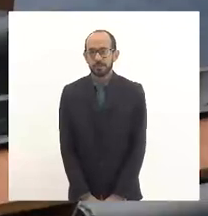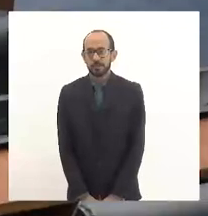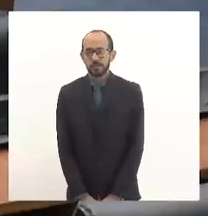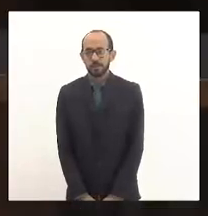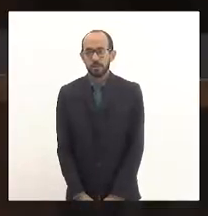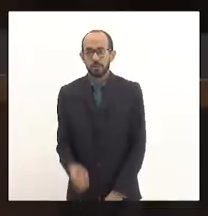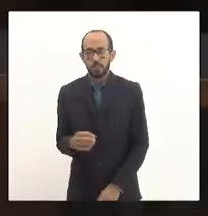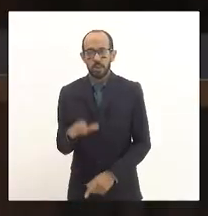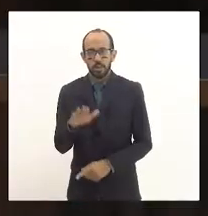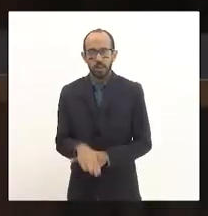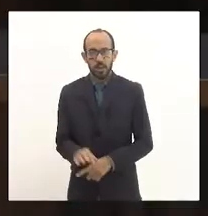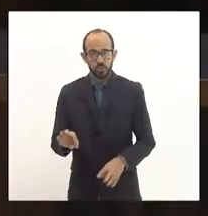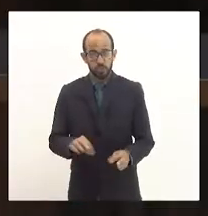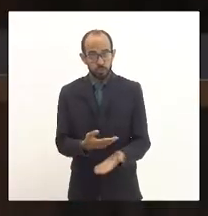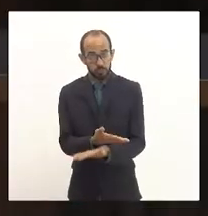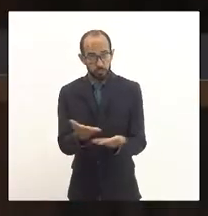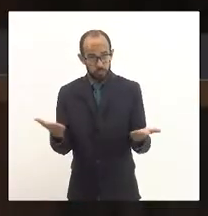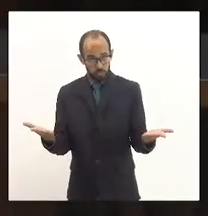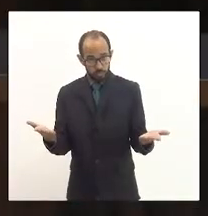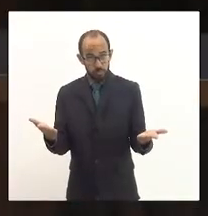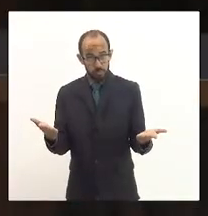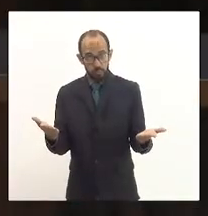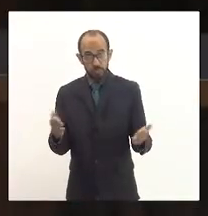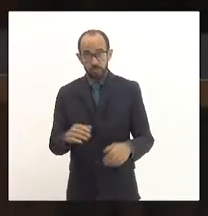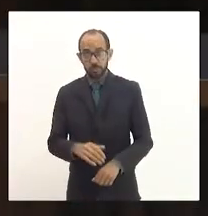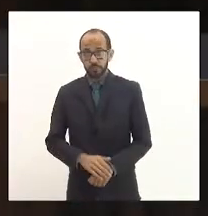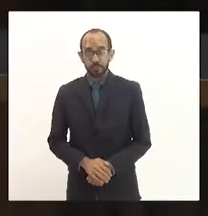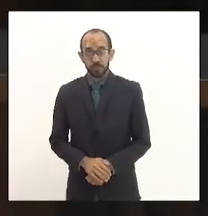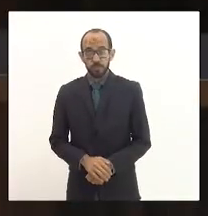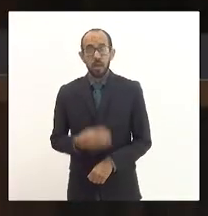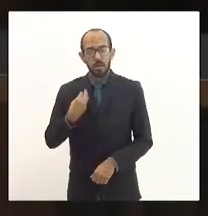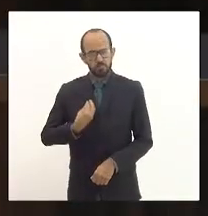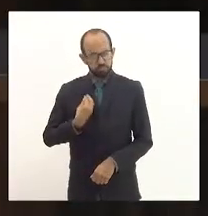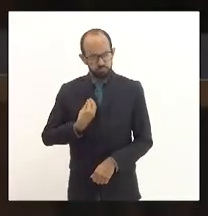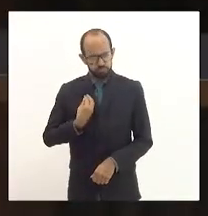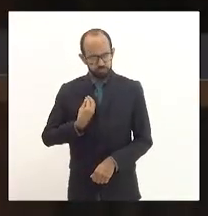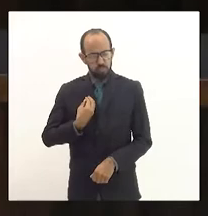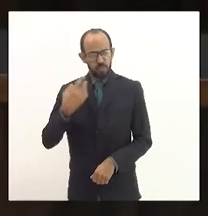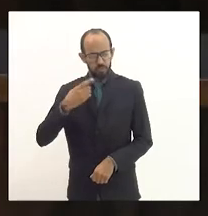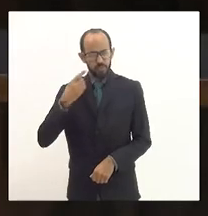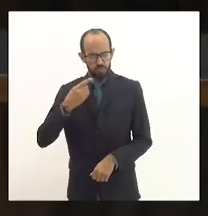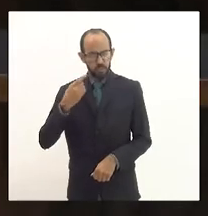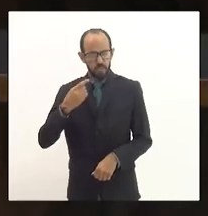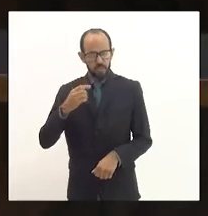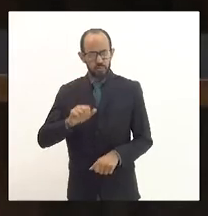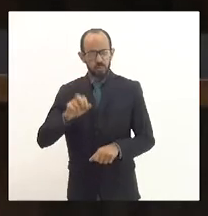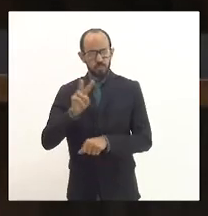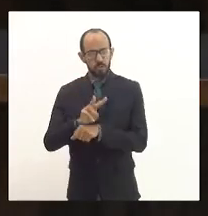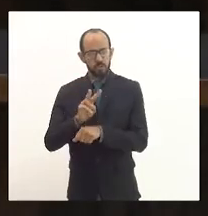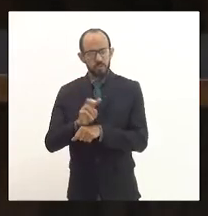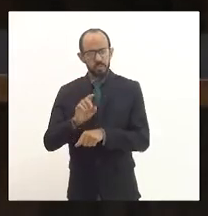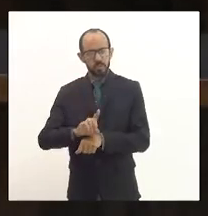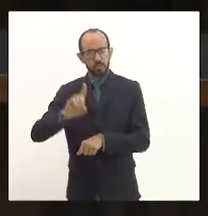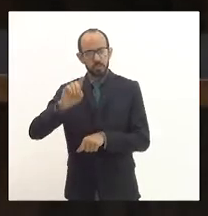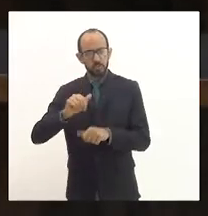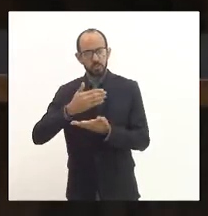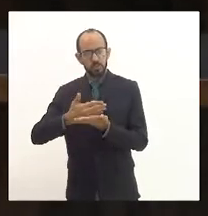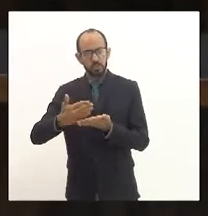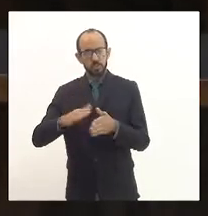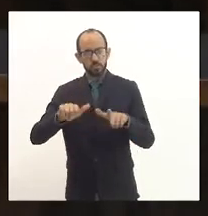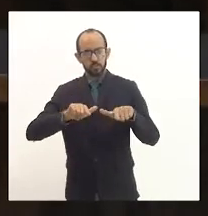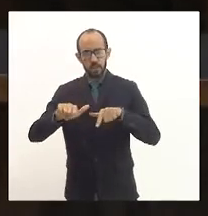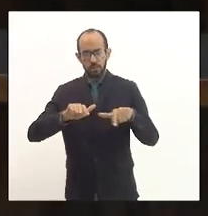Oi boa tarde a todos e todas em havendo número legal e sobre a proteção de Deus iniciamos nosso trabalho